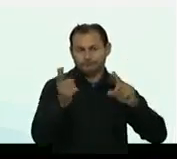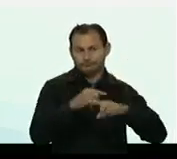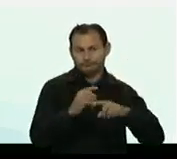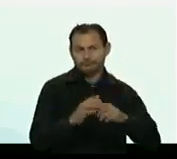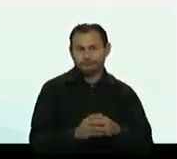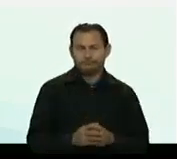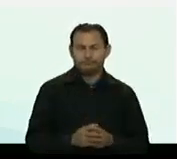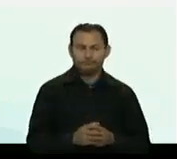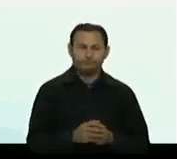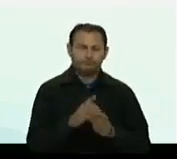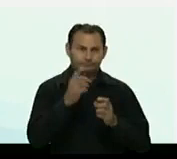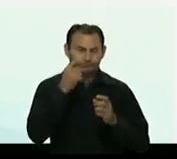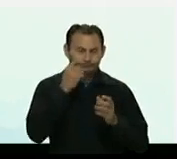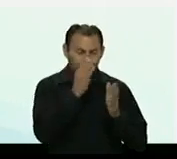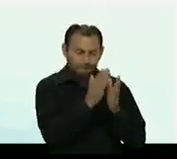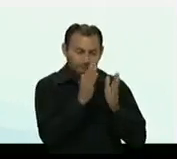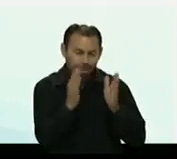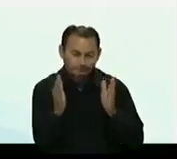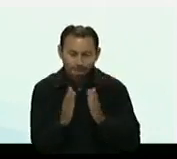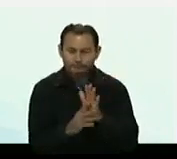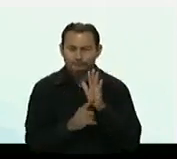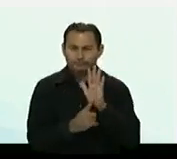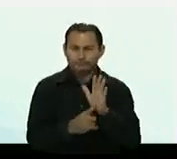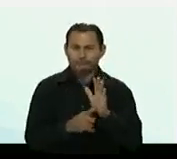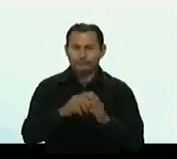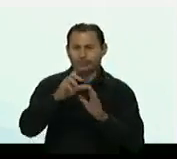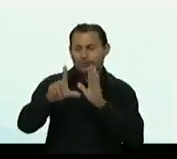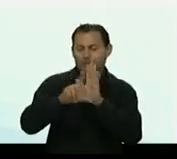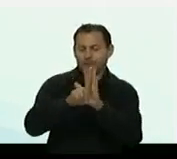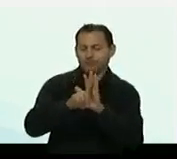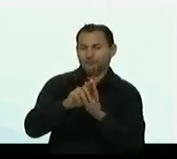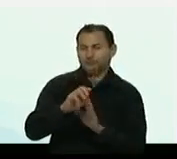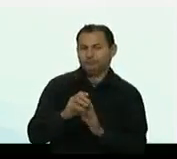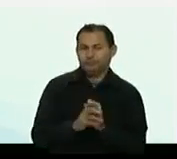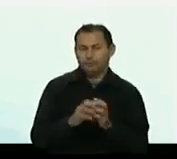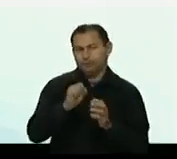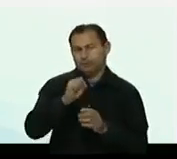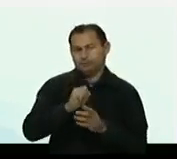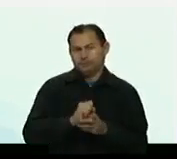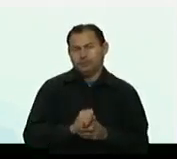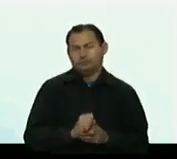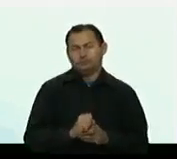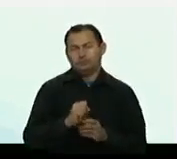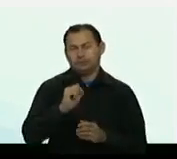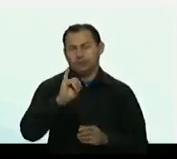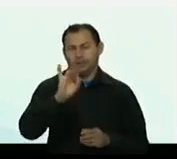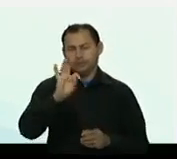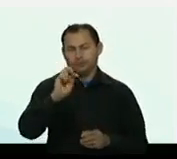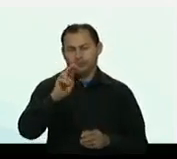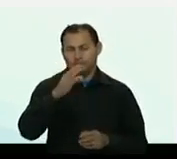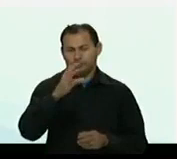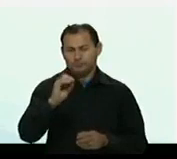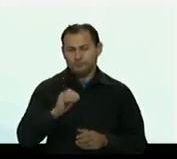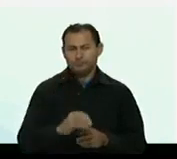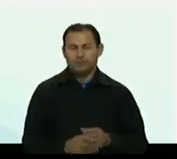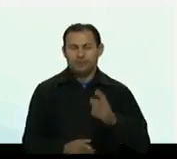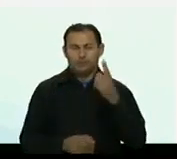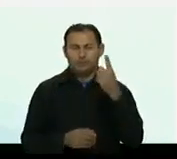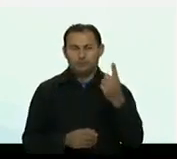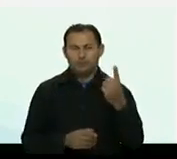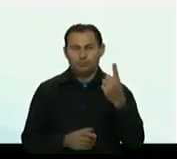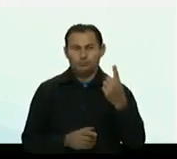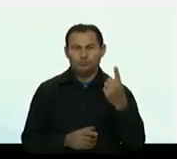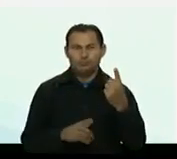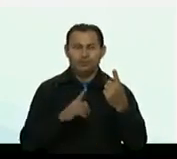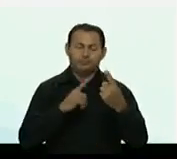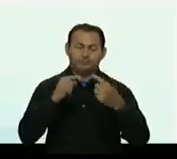contradomínio, devido a essa ordem que é apresentada na nossa situação. Veja aqui, o 1 tem